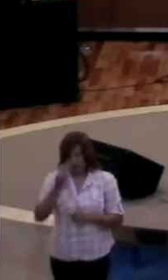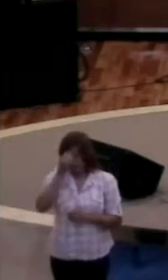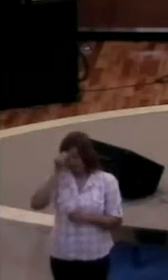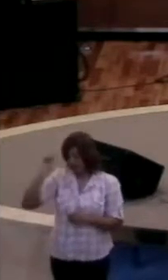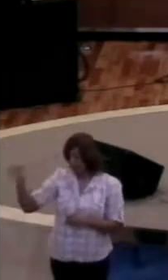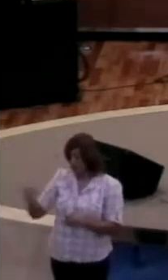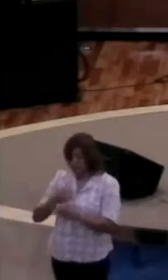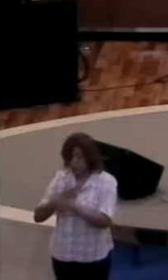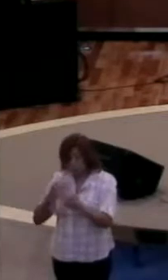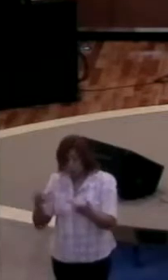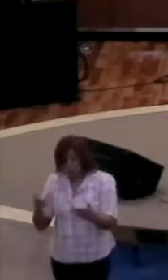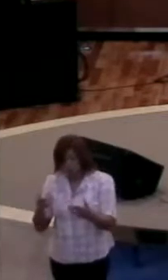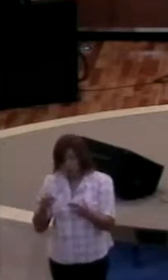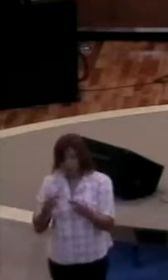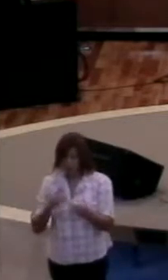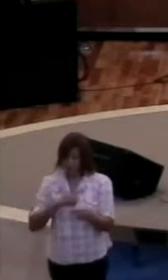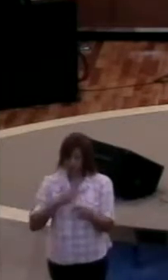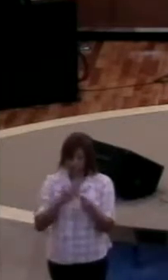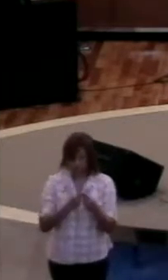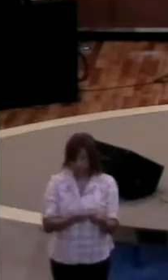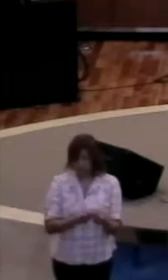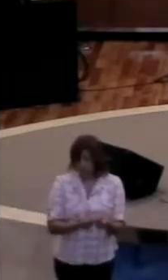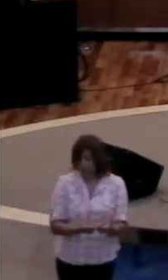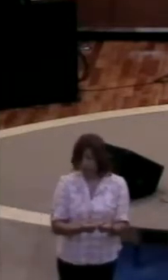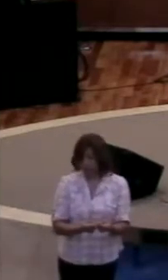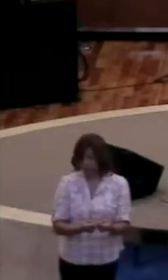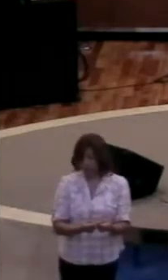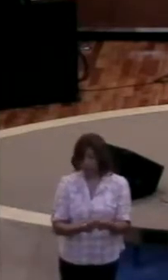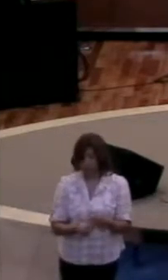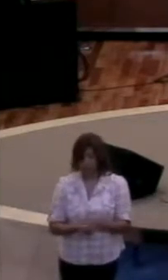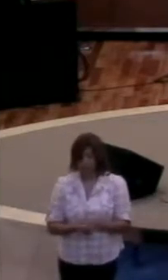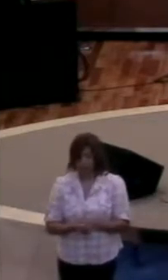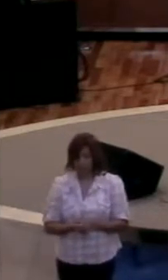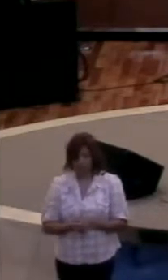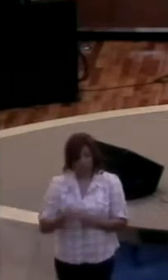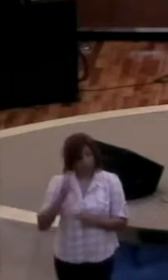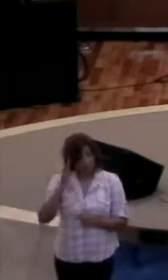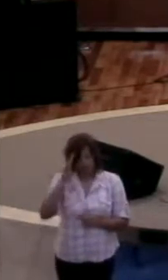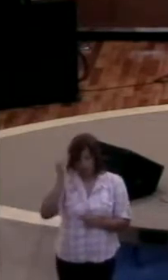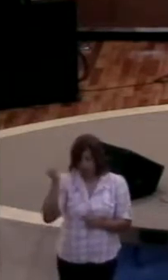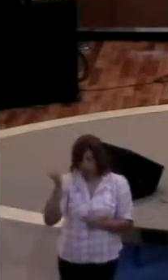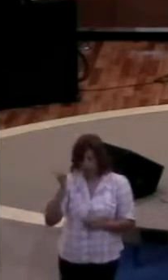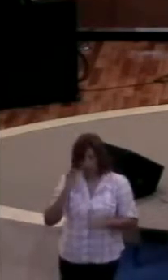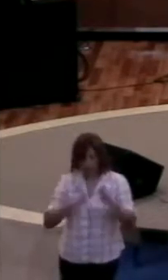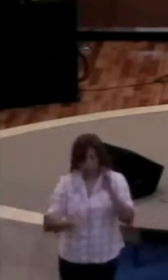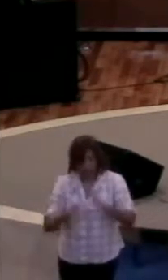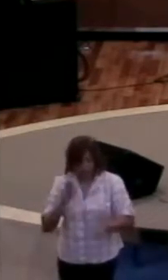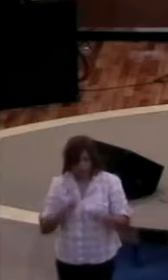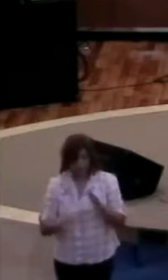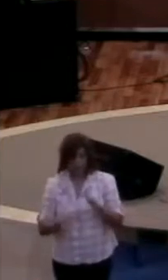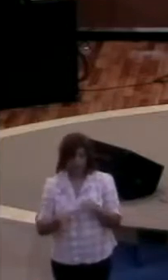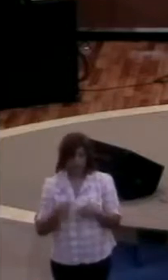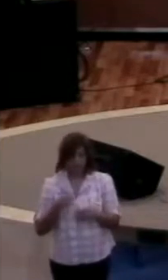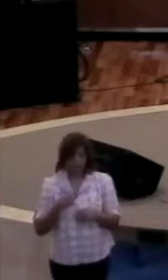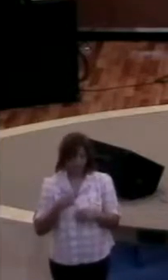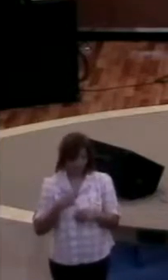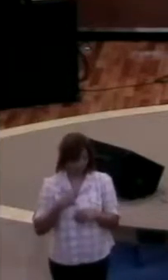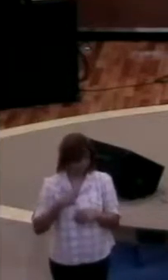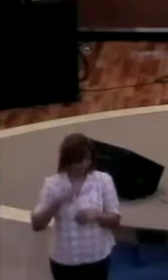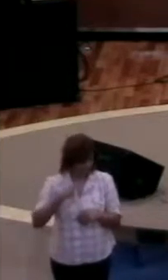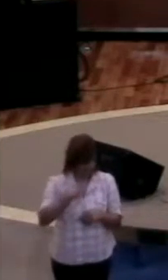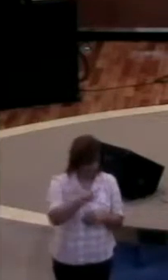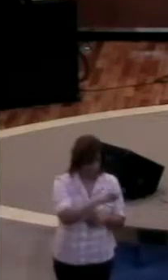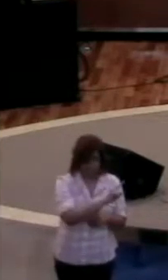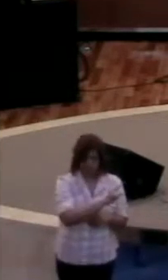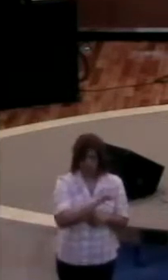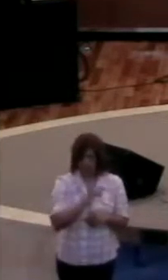renunciar a palavras estas que não são mais faladas na igreja. Você também não sabe quantas vezes eu tive que falar assim, basta, eu tenho que